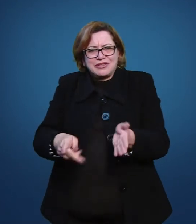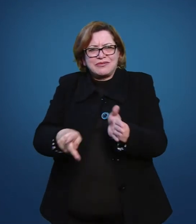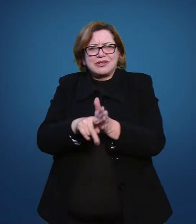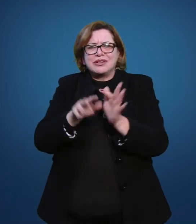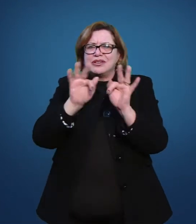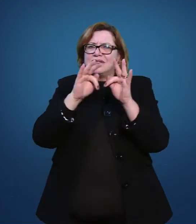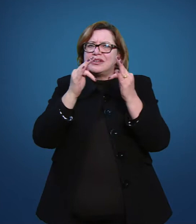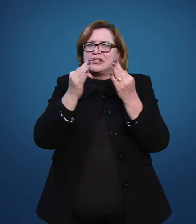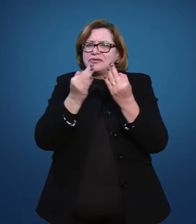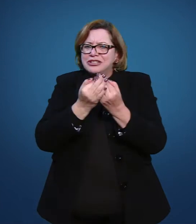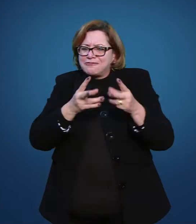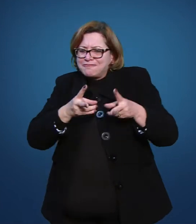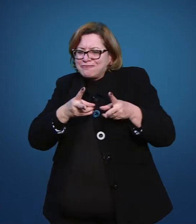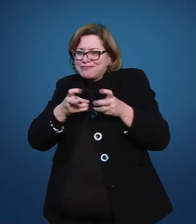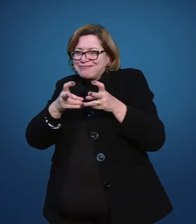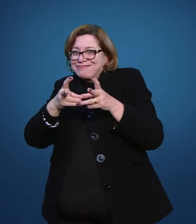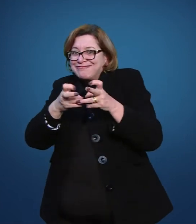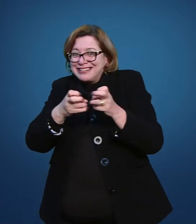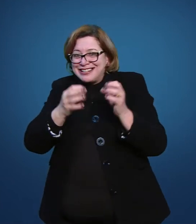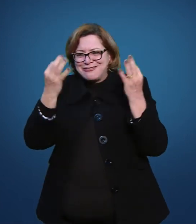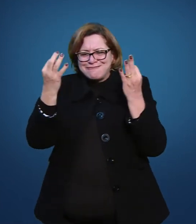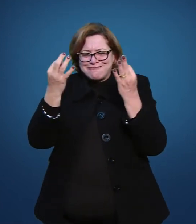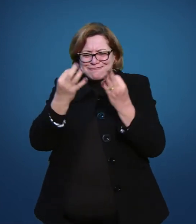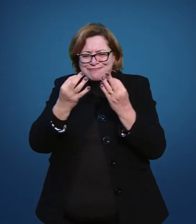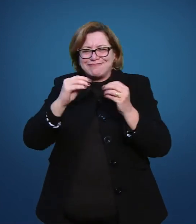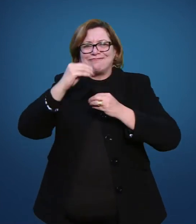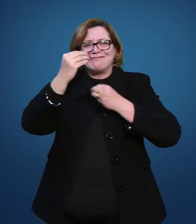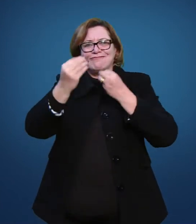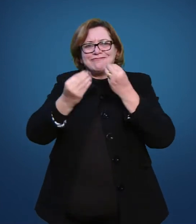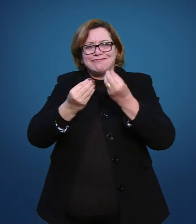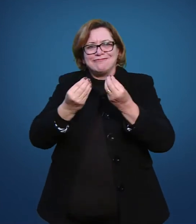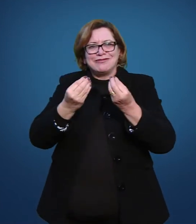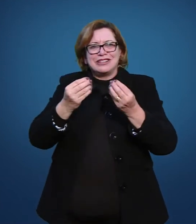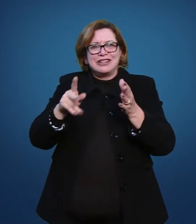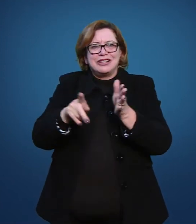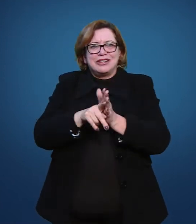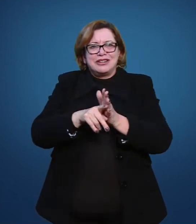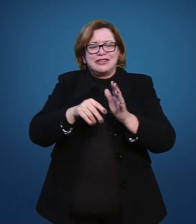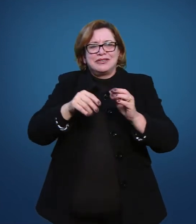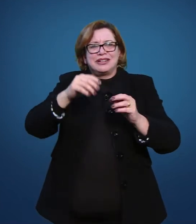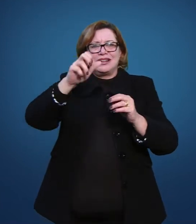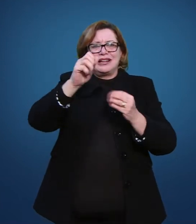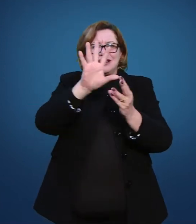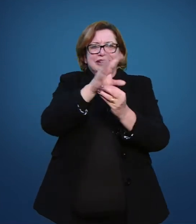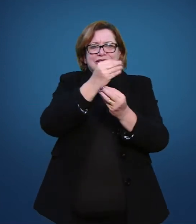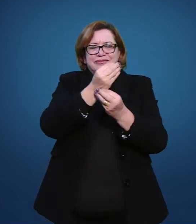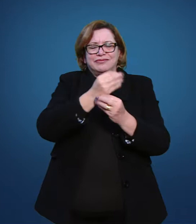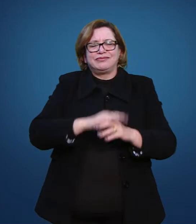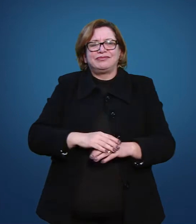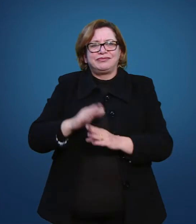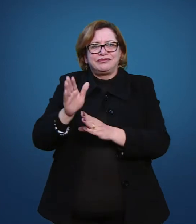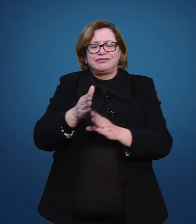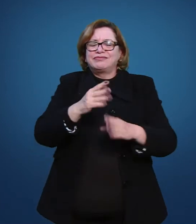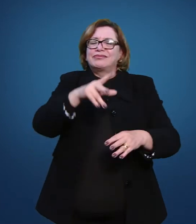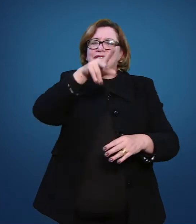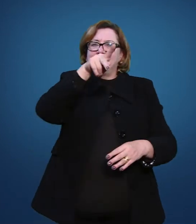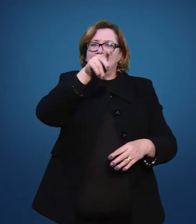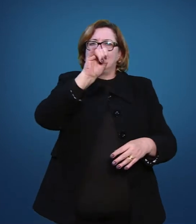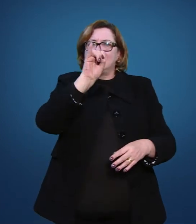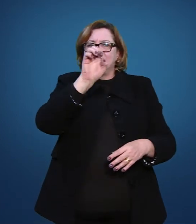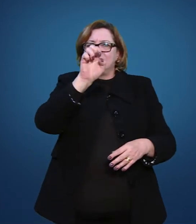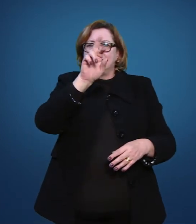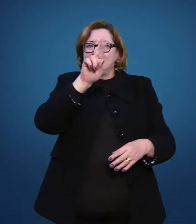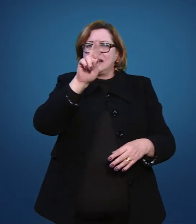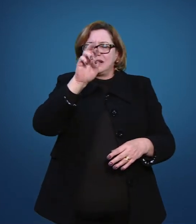então ela terá uma interpretação um pouco mais adequada sobre essa obra. Pierre Bourdieu fala então da necessidade